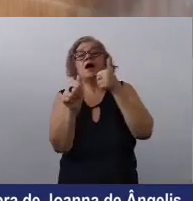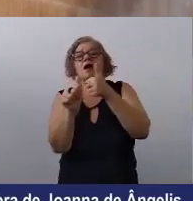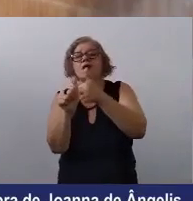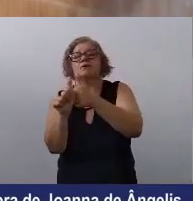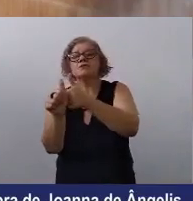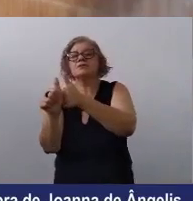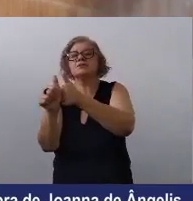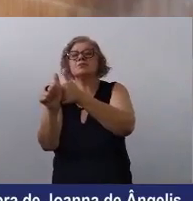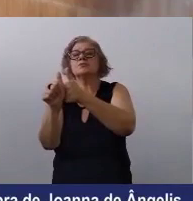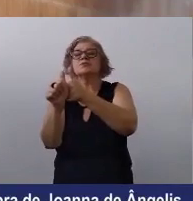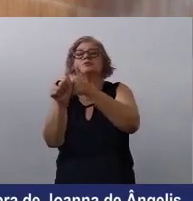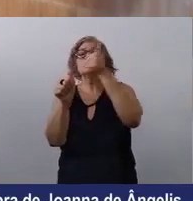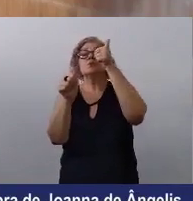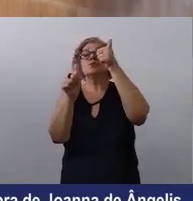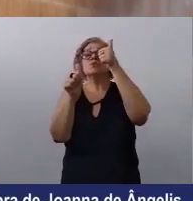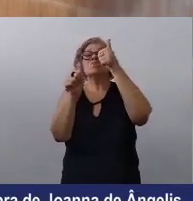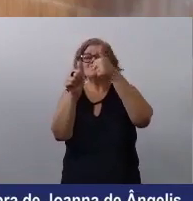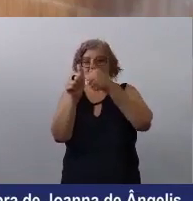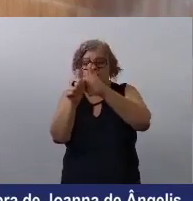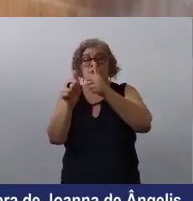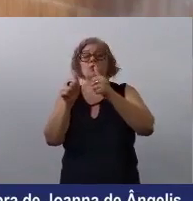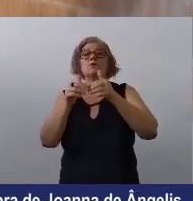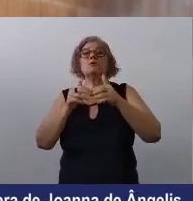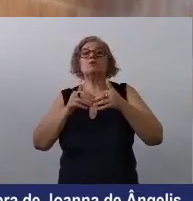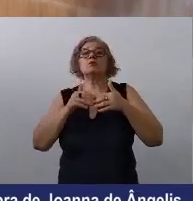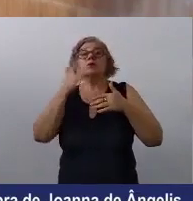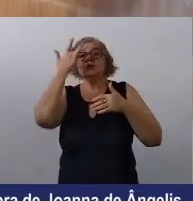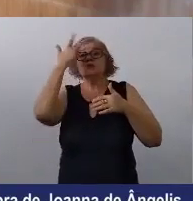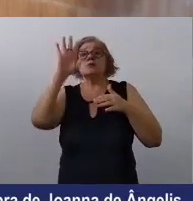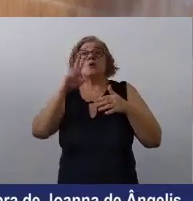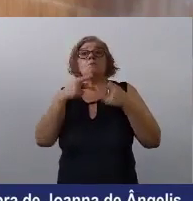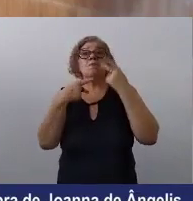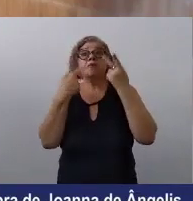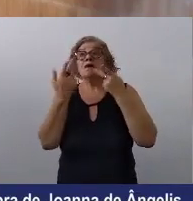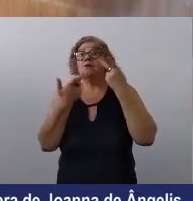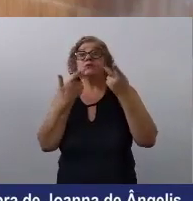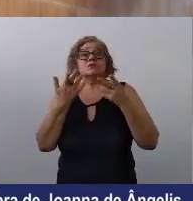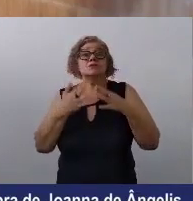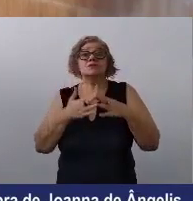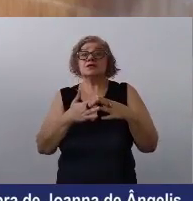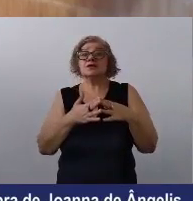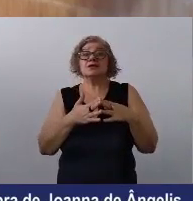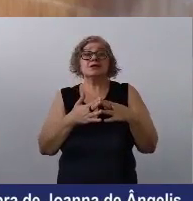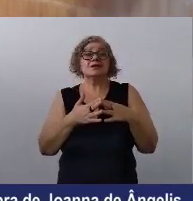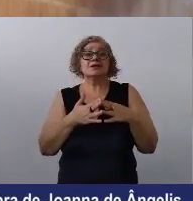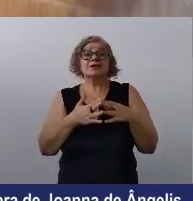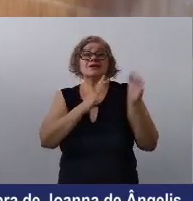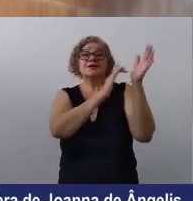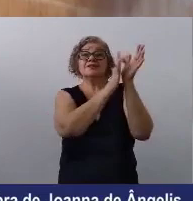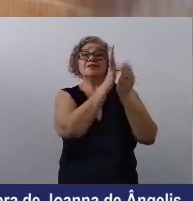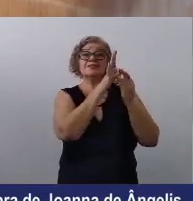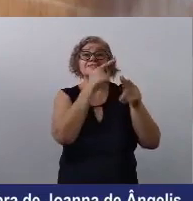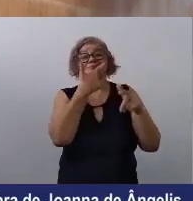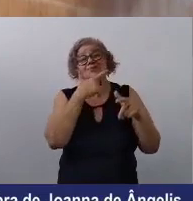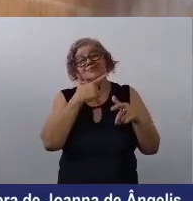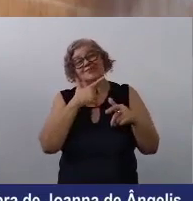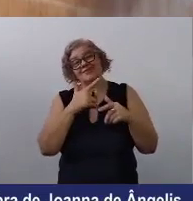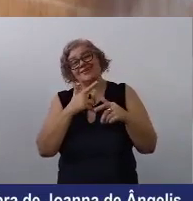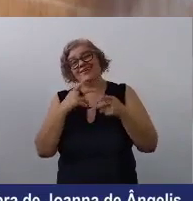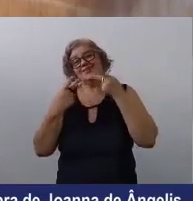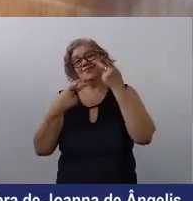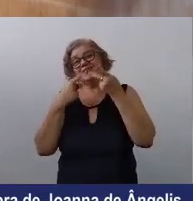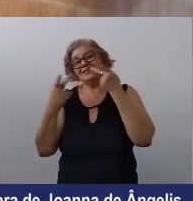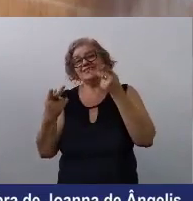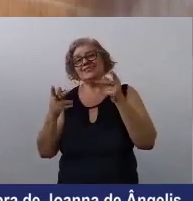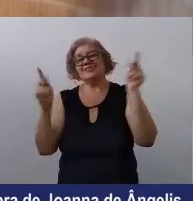ao se aproximar, parou diante de Jesus, sem saber o que dizer. Jesus sorriu e